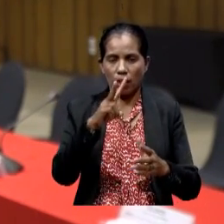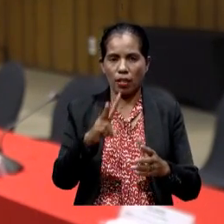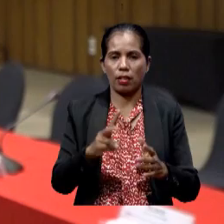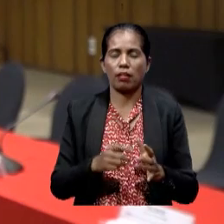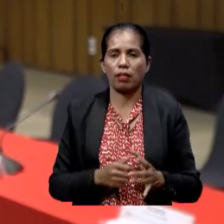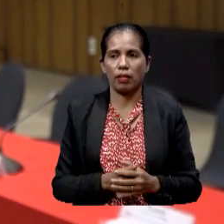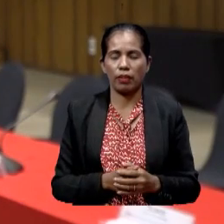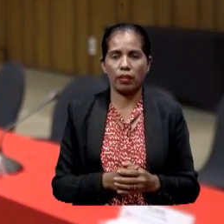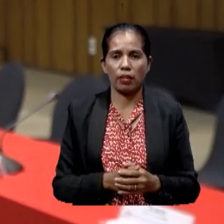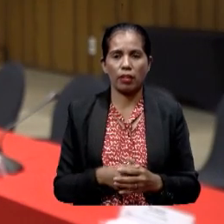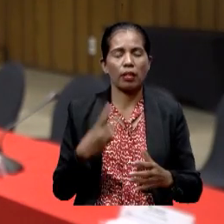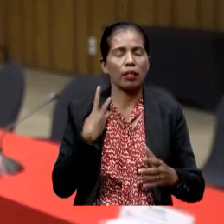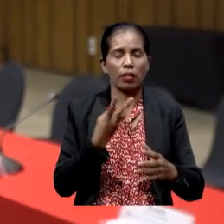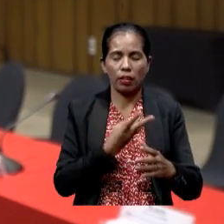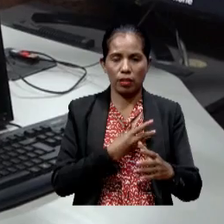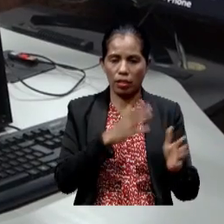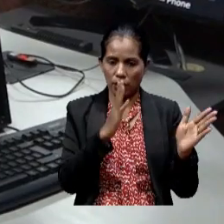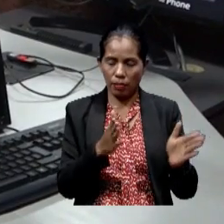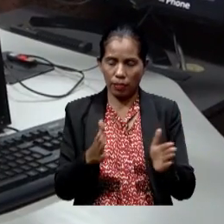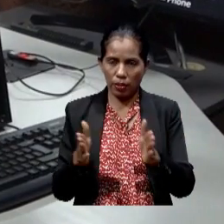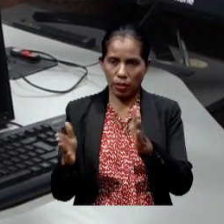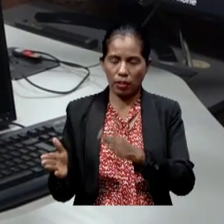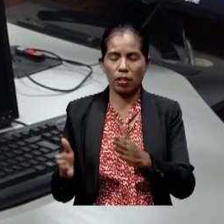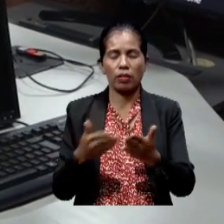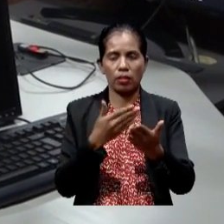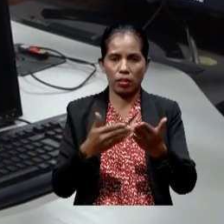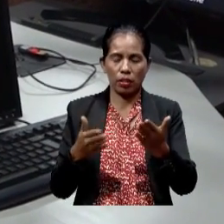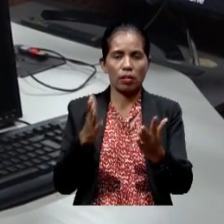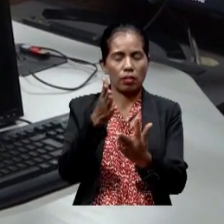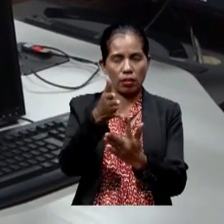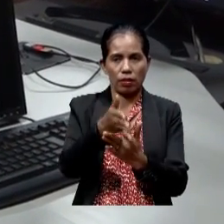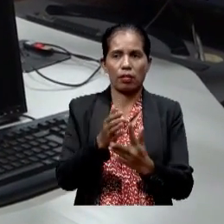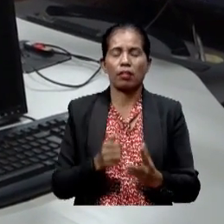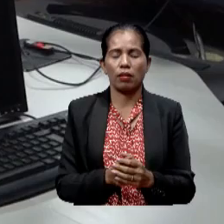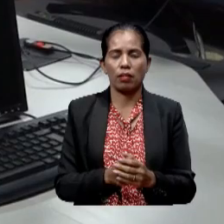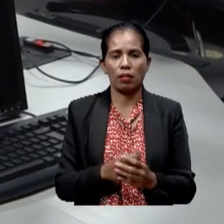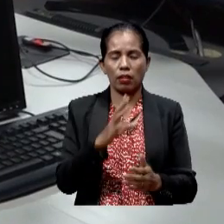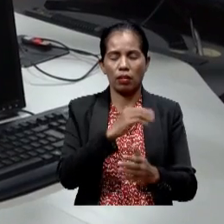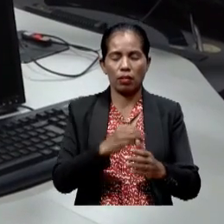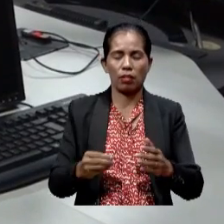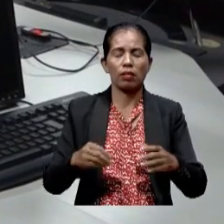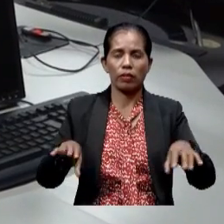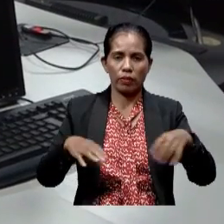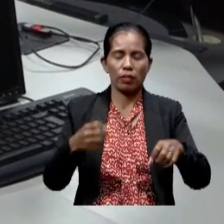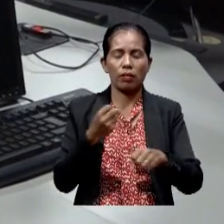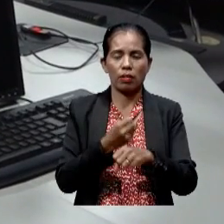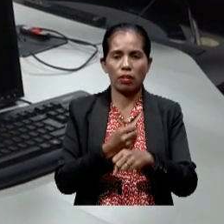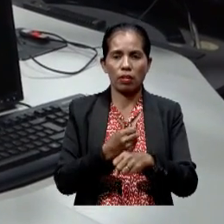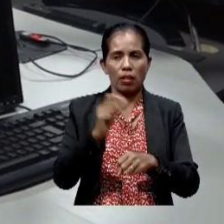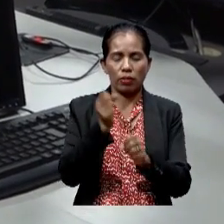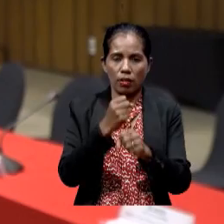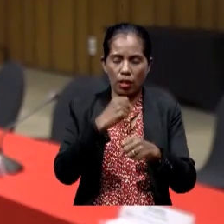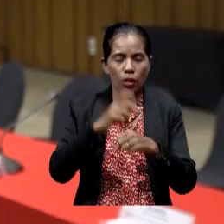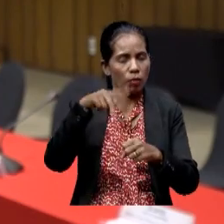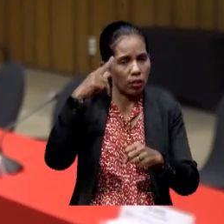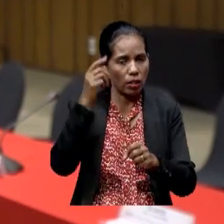sondagem, vai ter a preparação, facilidade já está mais já. E a única esforço no Estado, o governo e o político do Halo tem que fazer